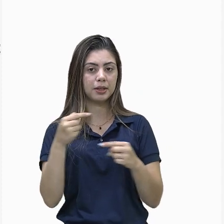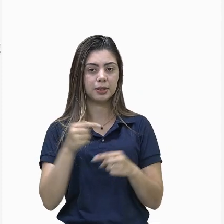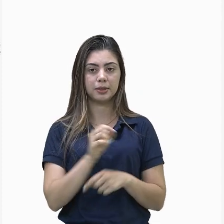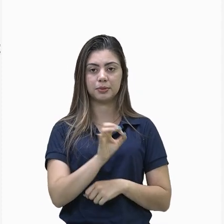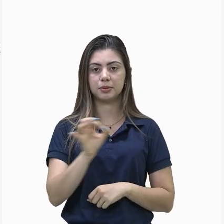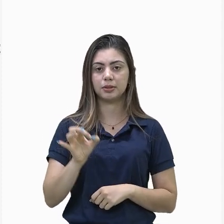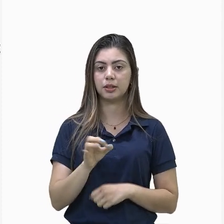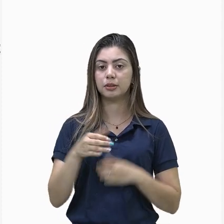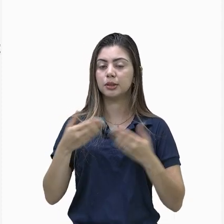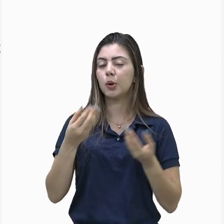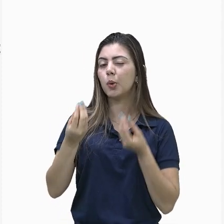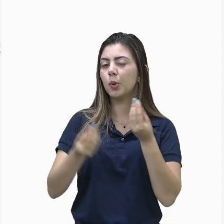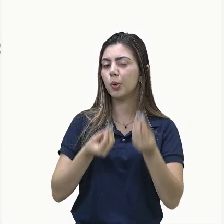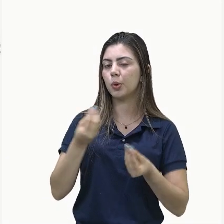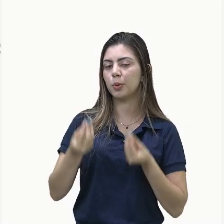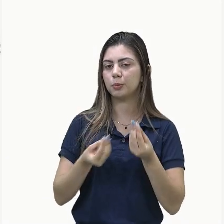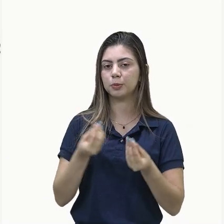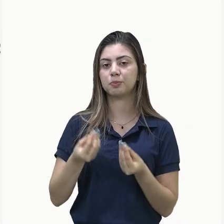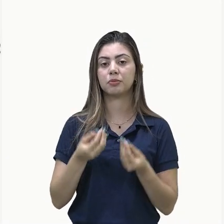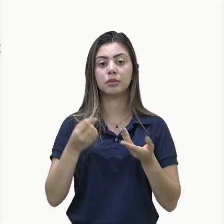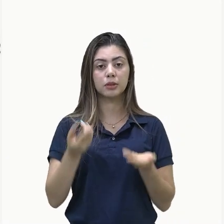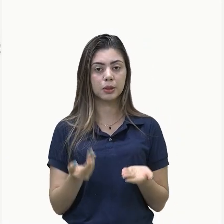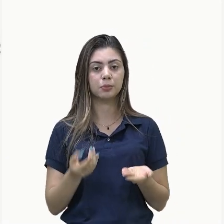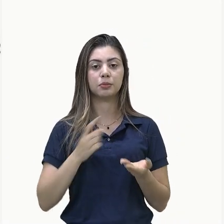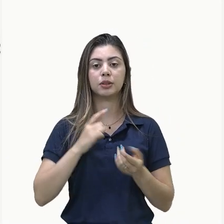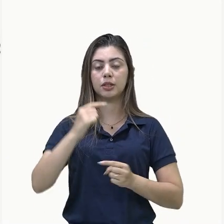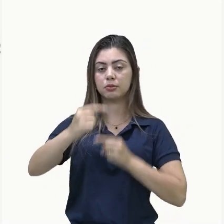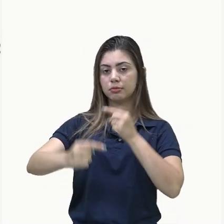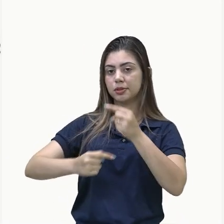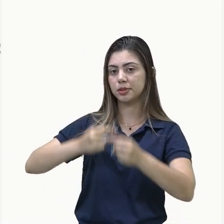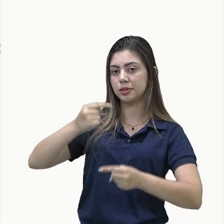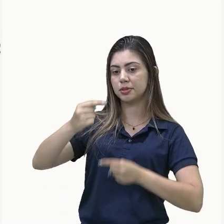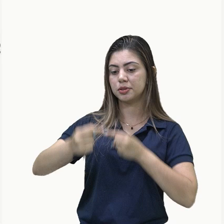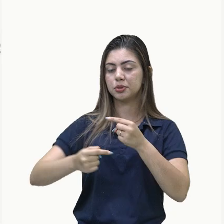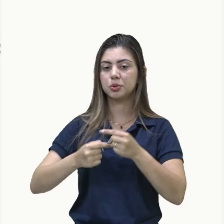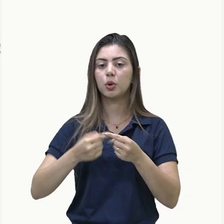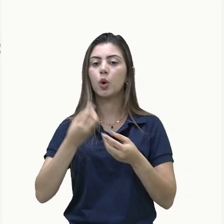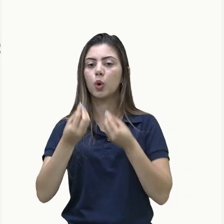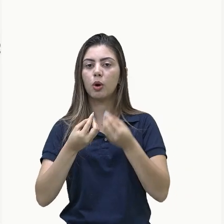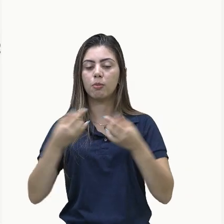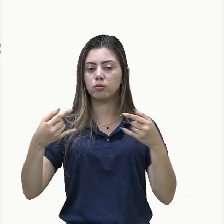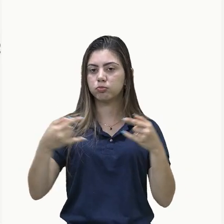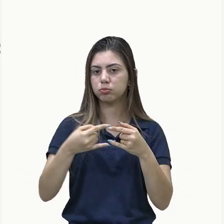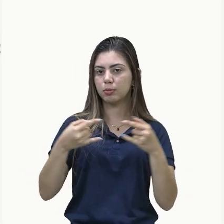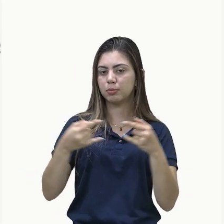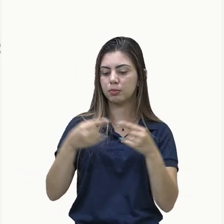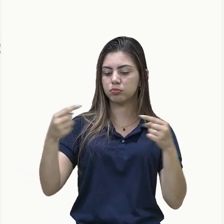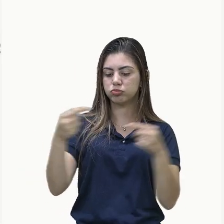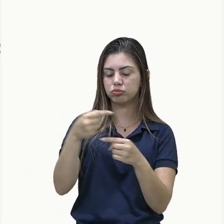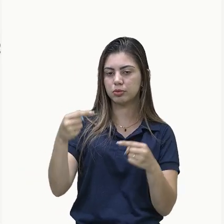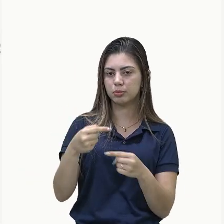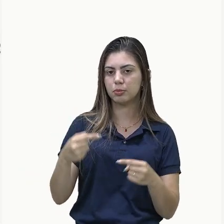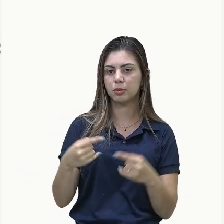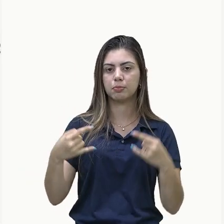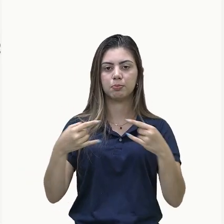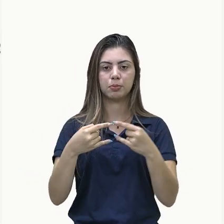Primeiramente, olha só, os resistores estão associados em paralelo quando todos os terminais positivos